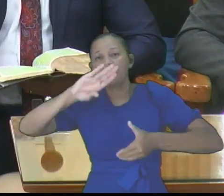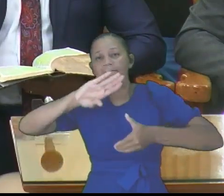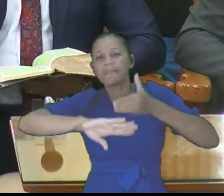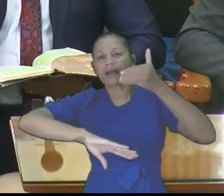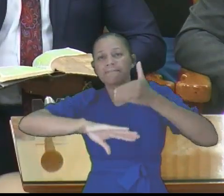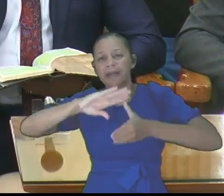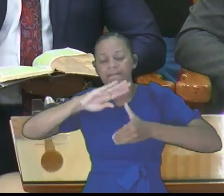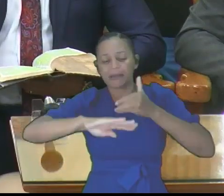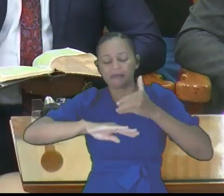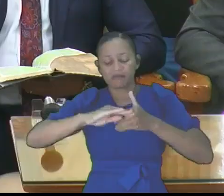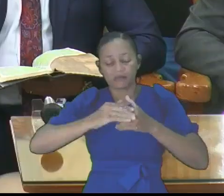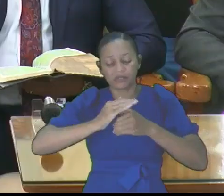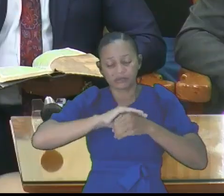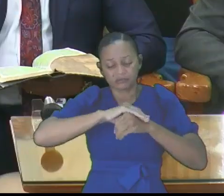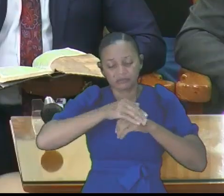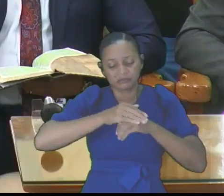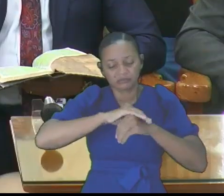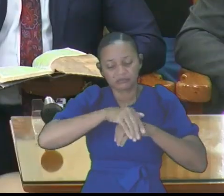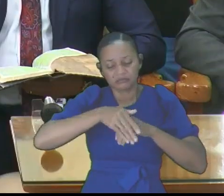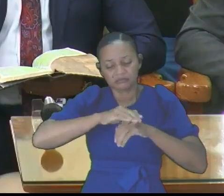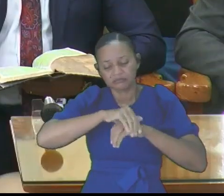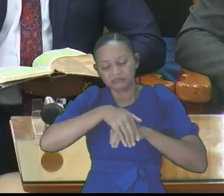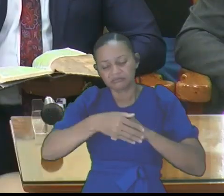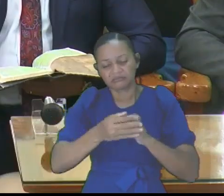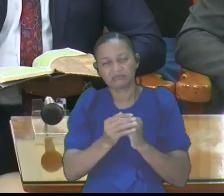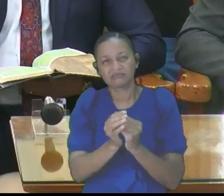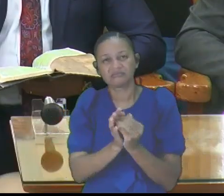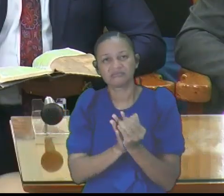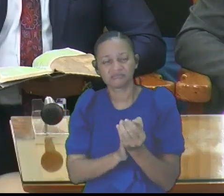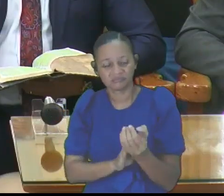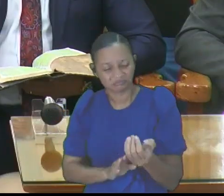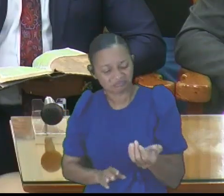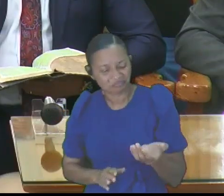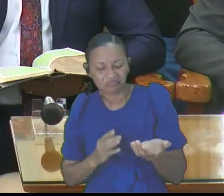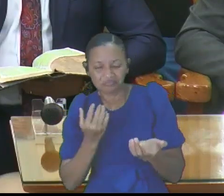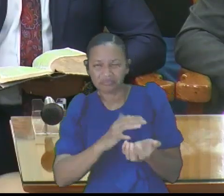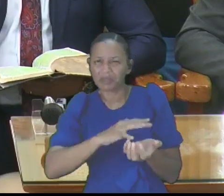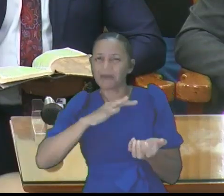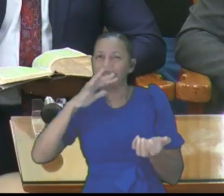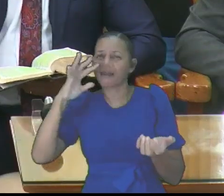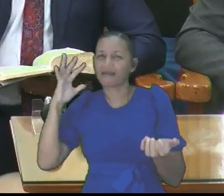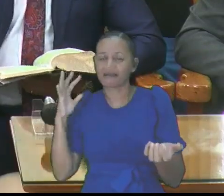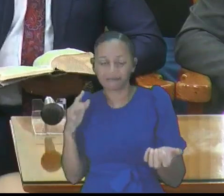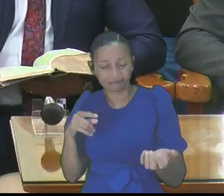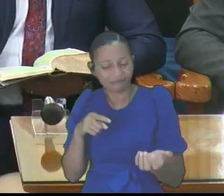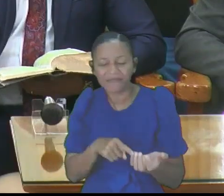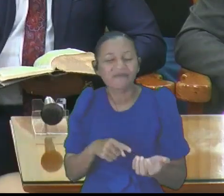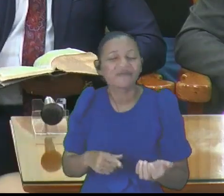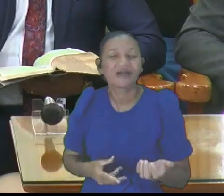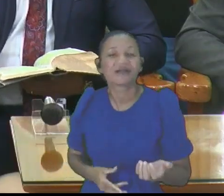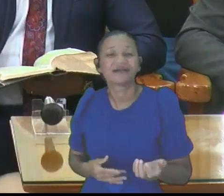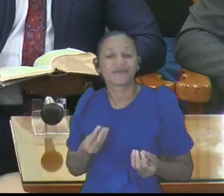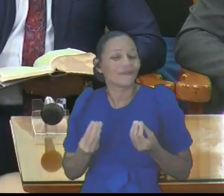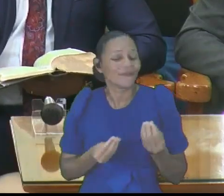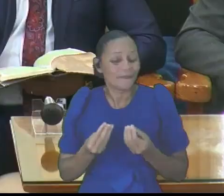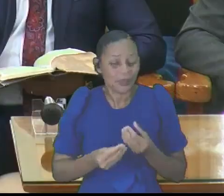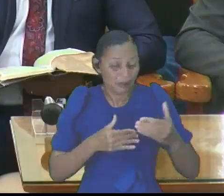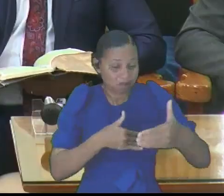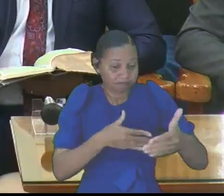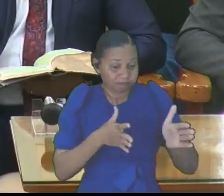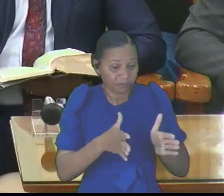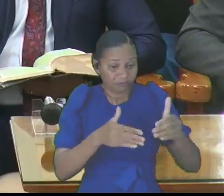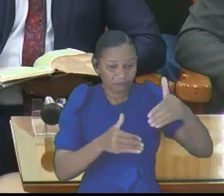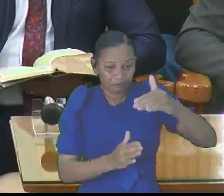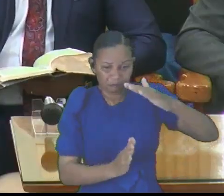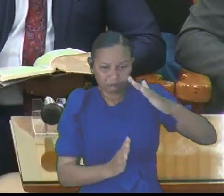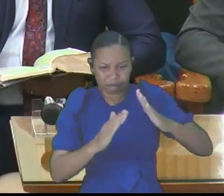vira aquela pedra tão lisinha, tão bonita, que a gente quer levar para casa. Como foi que ela foi feita? Aquelas pedras foram feitas, os seixos,